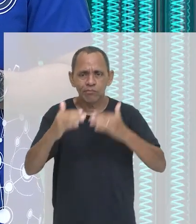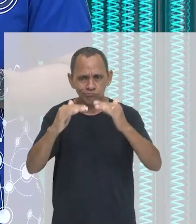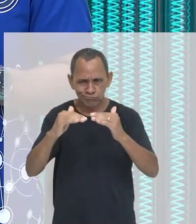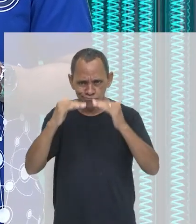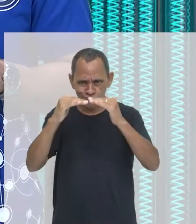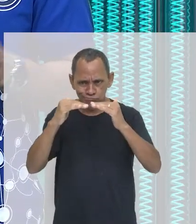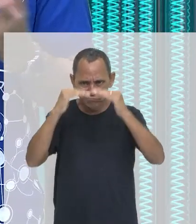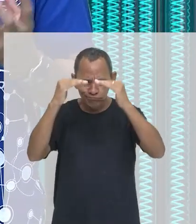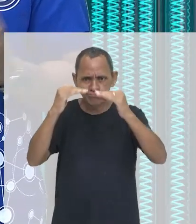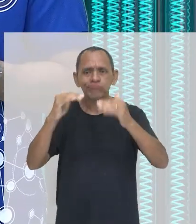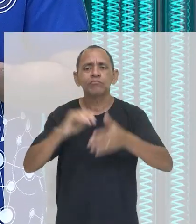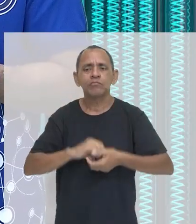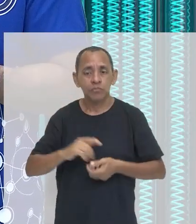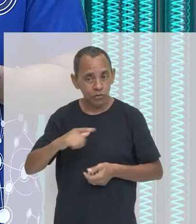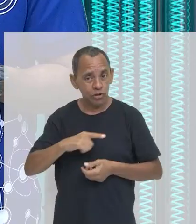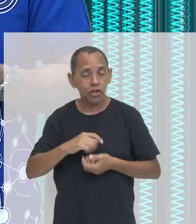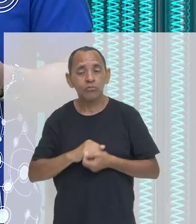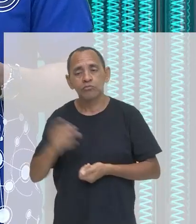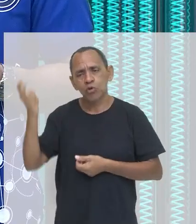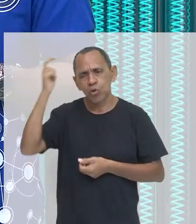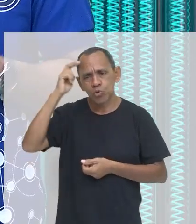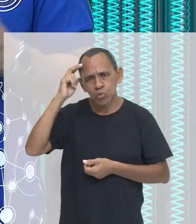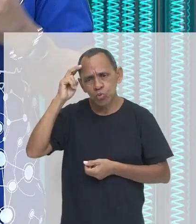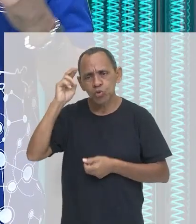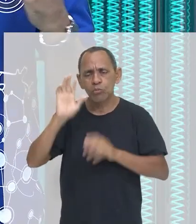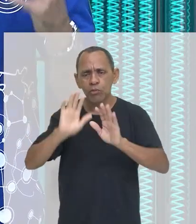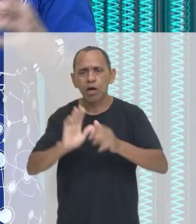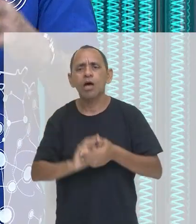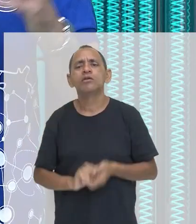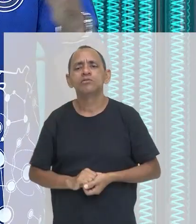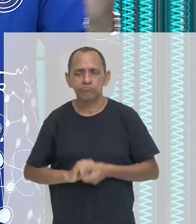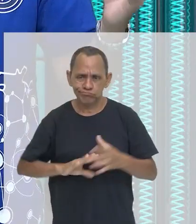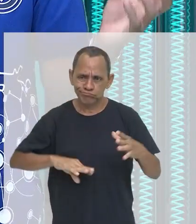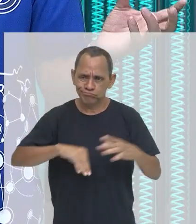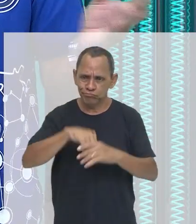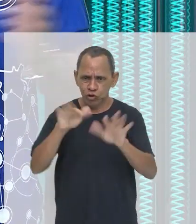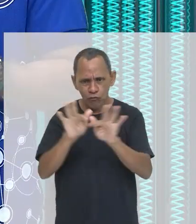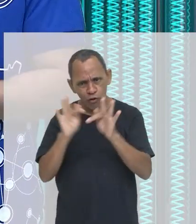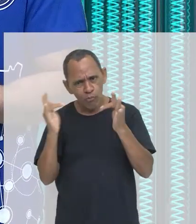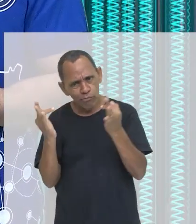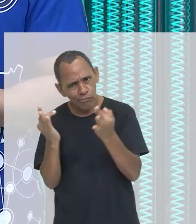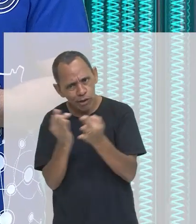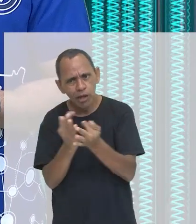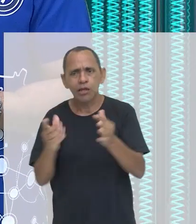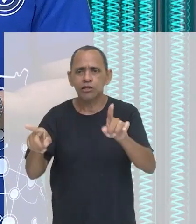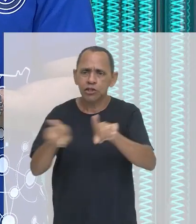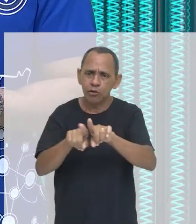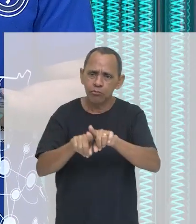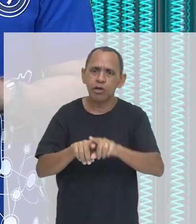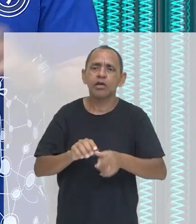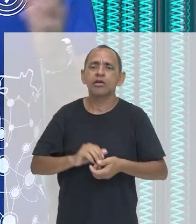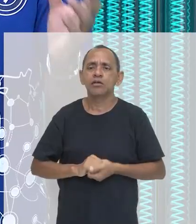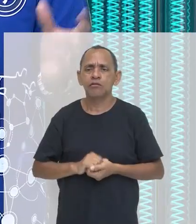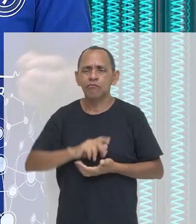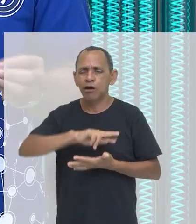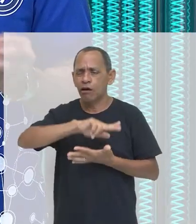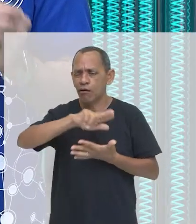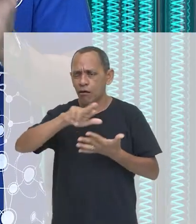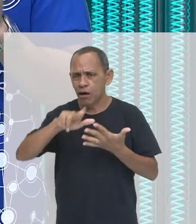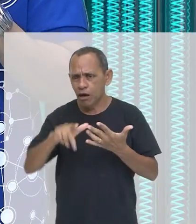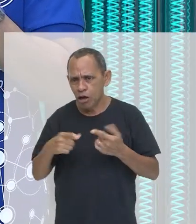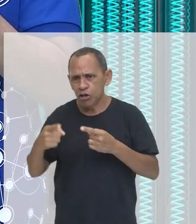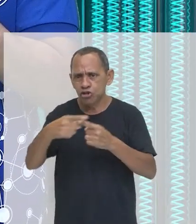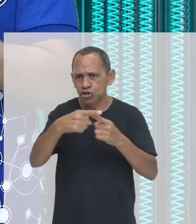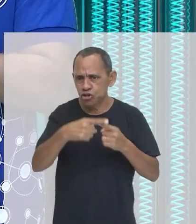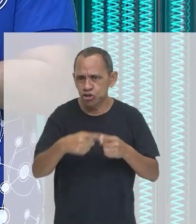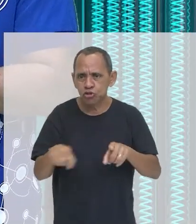bem individual, mas já o conjunto ali, família, aí o grupo vai se expandindo e essa cultura ela também vai expandindo,